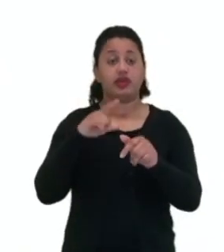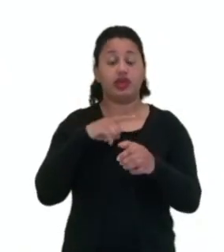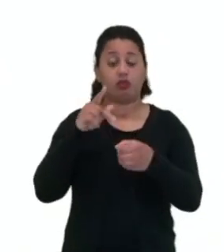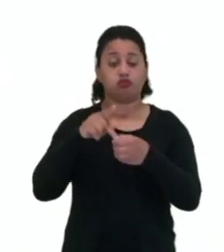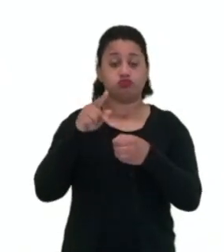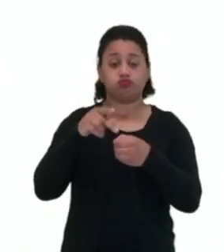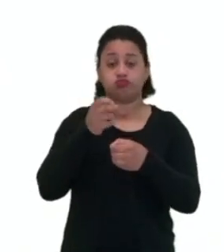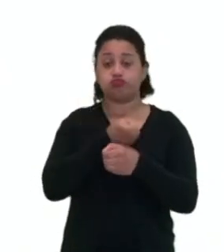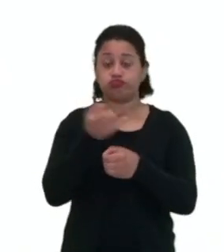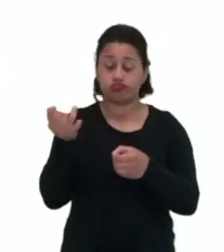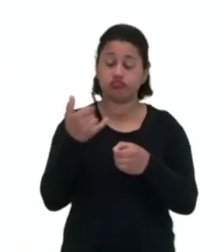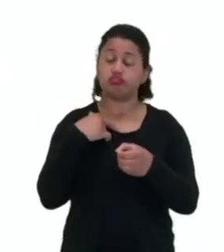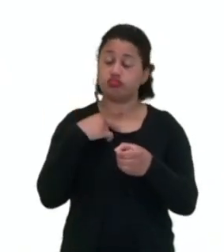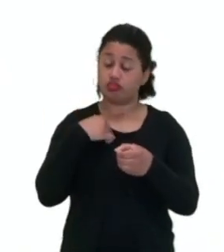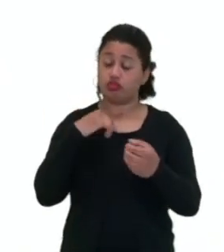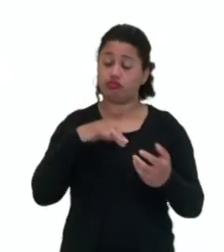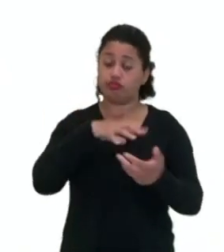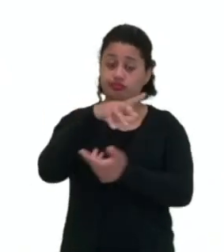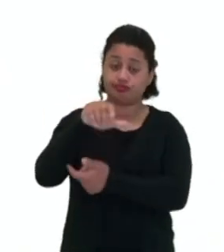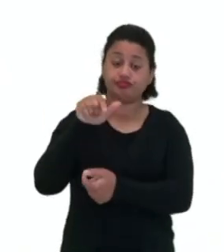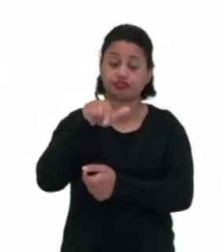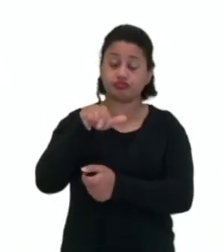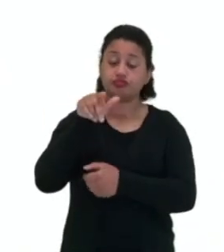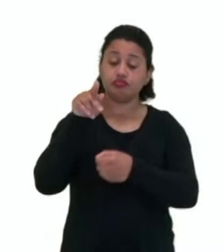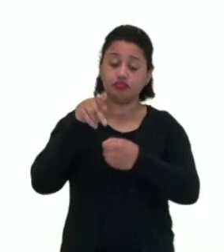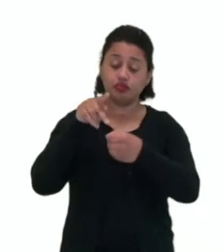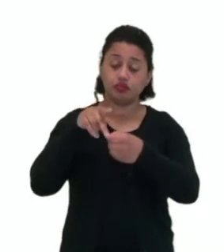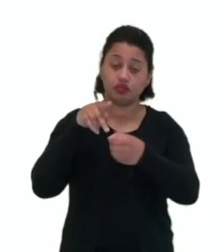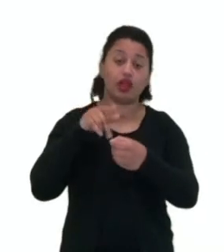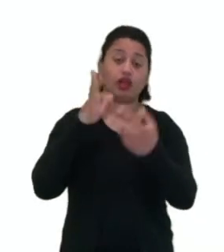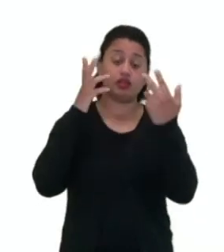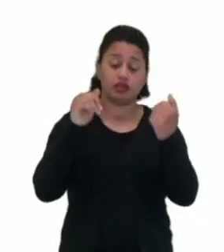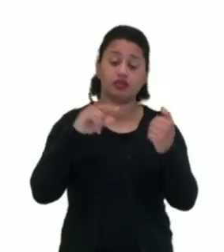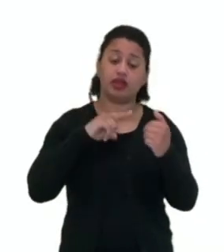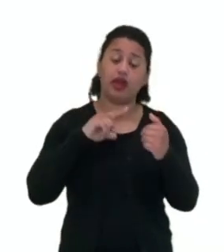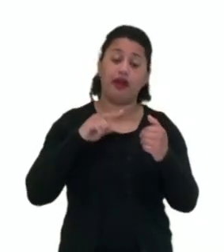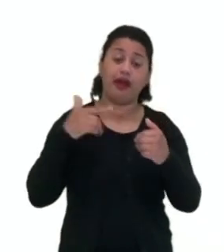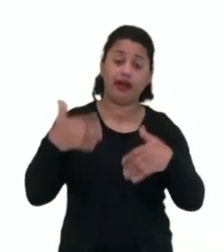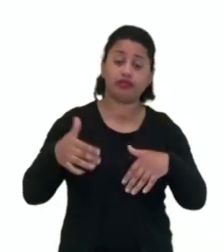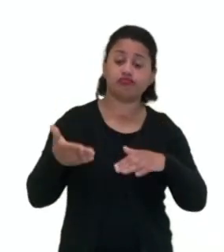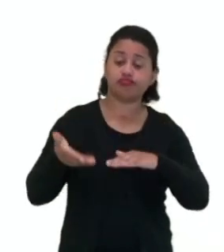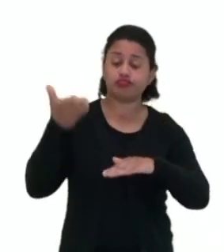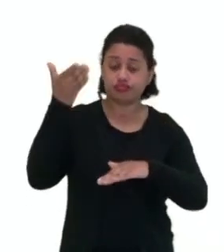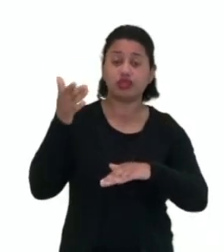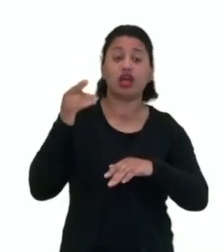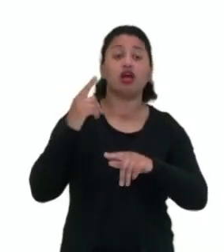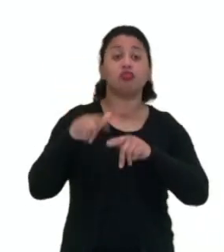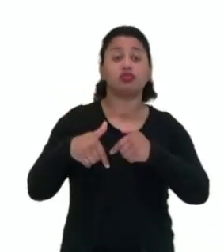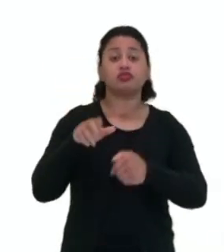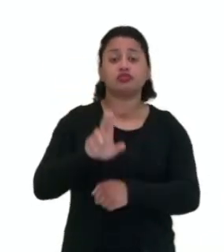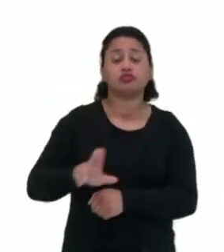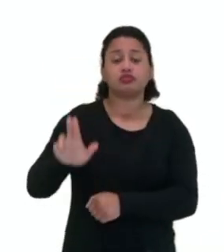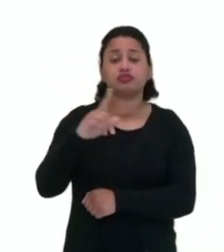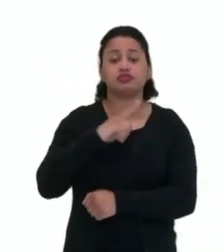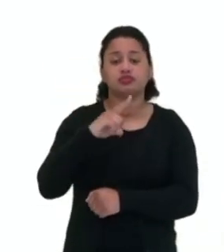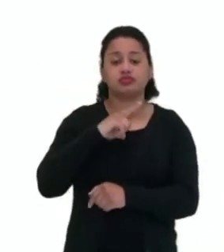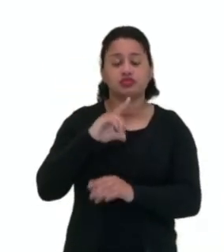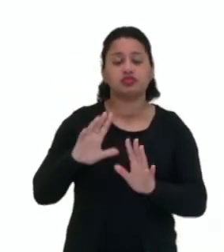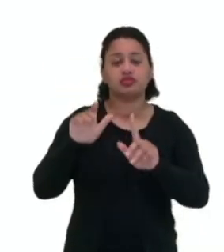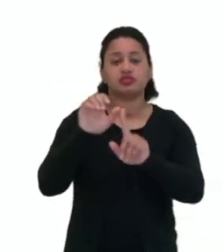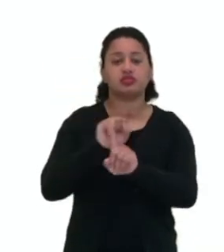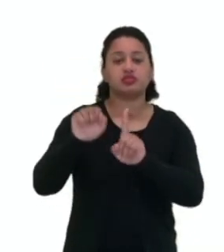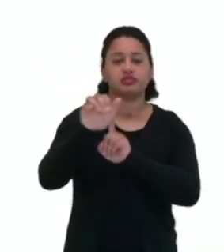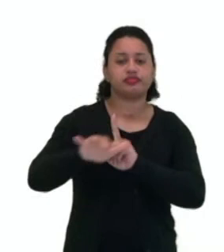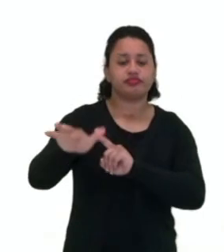do planeta e que este recurso natural possui um elevado valor comercial em função da sua utilização pela sociedade